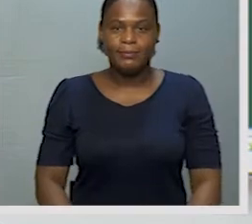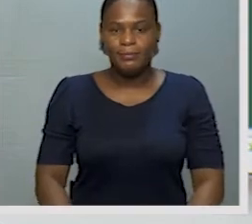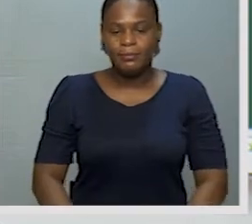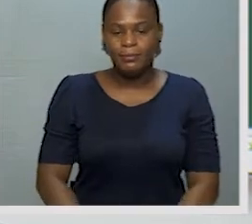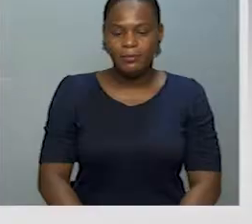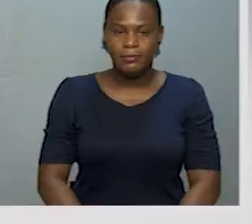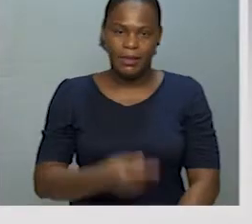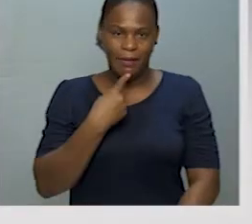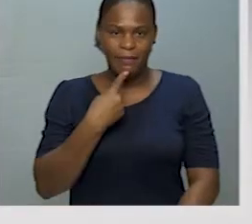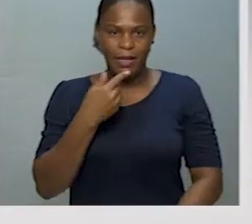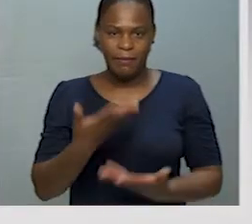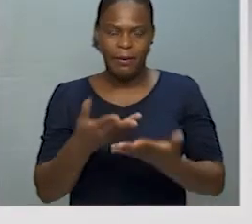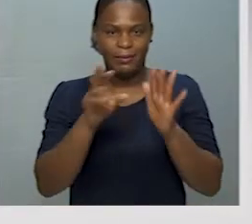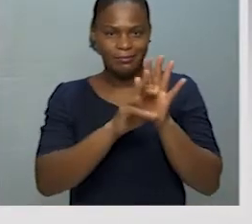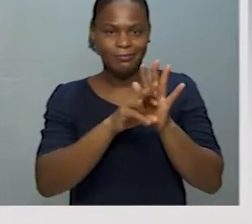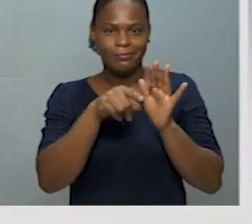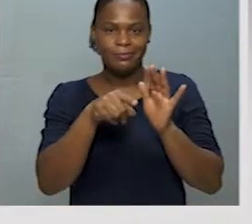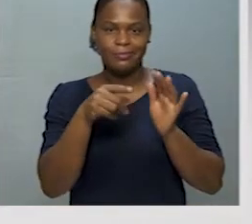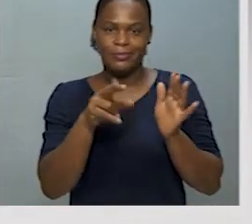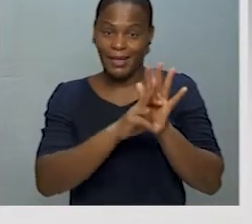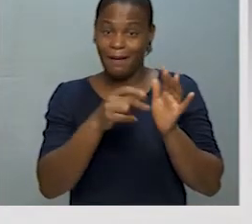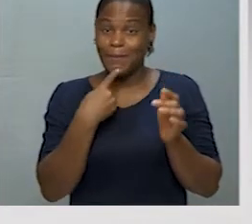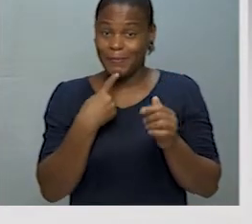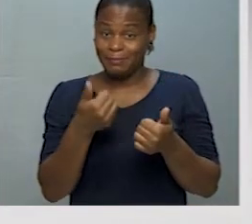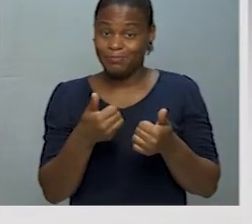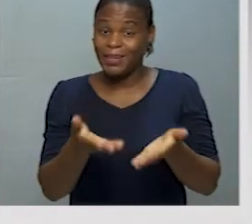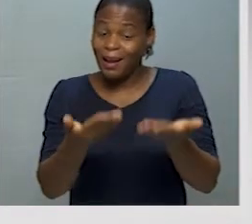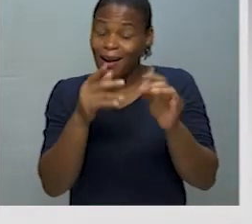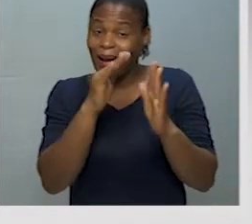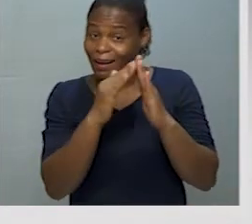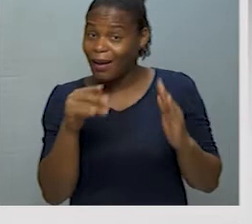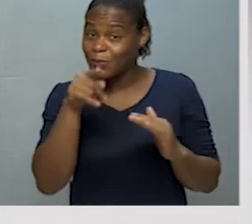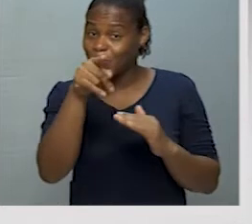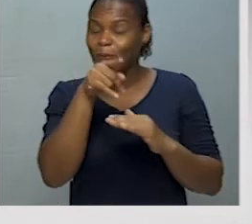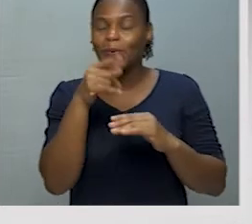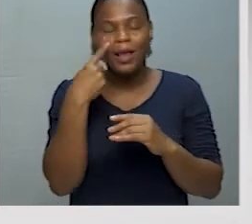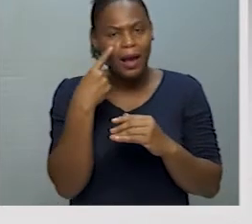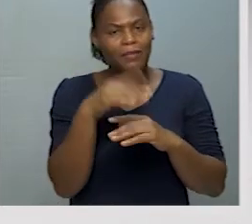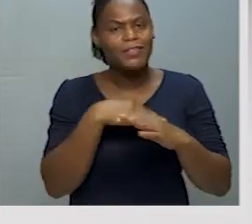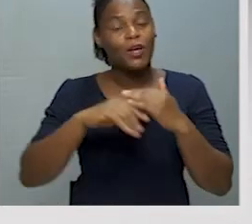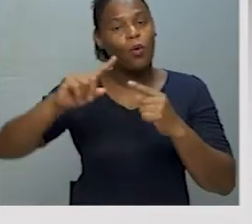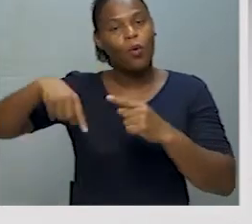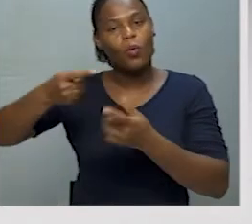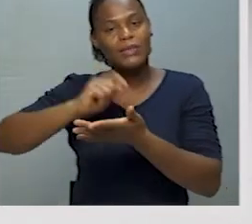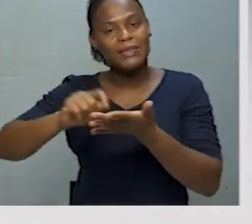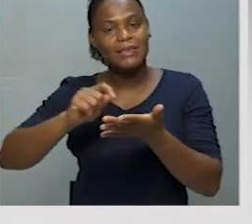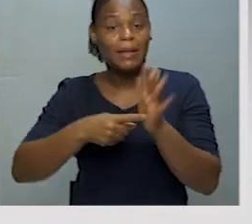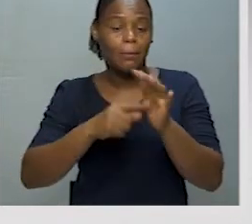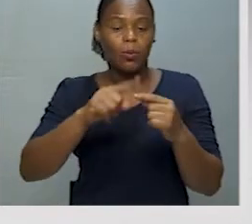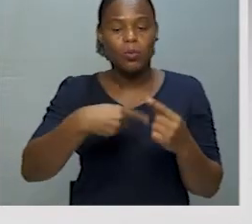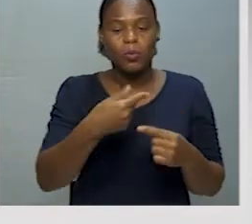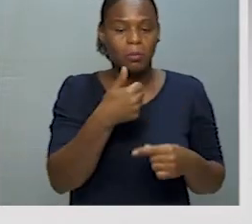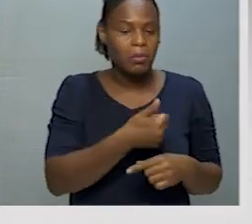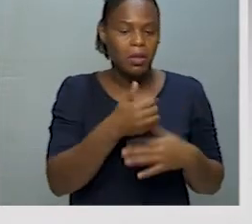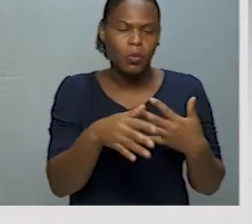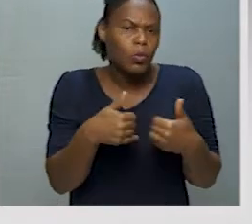fracionários. Então, entenderam a regra ali? Então, tentem em casa fazer os outros exemplos, B e todos